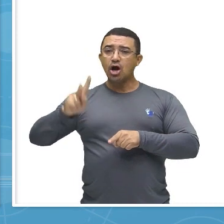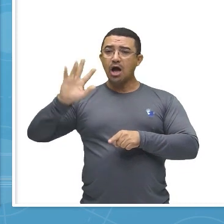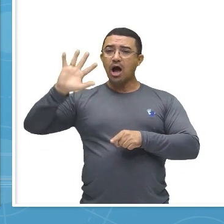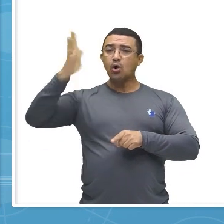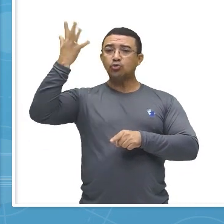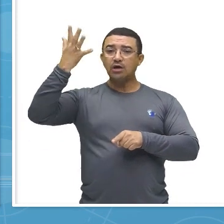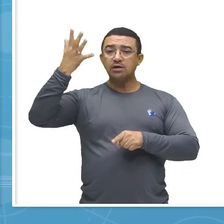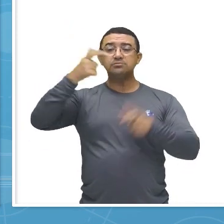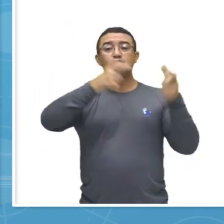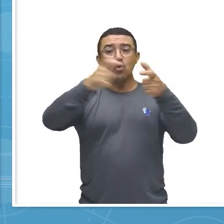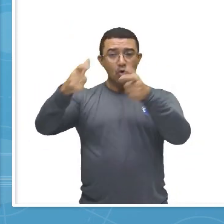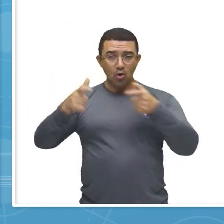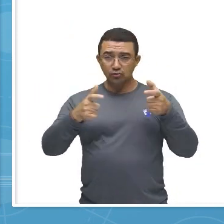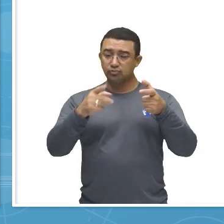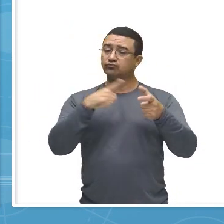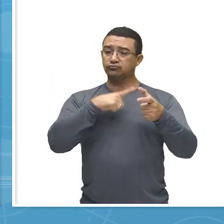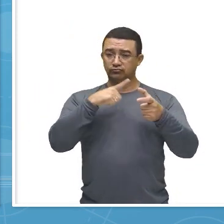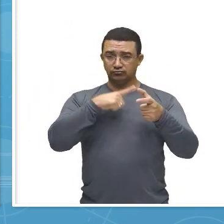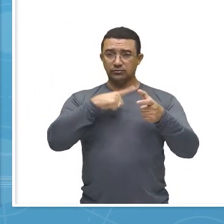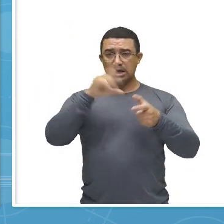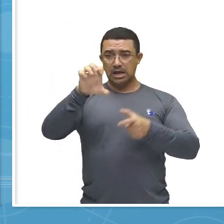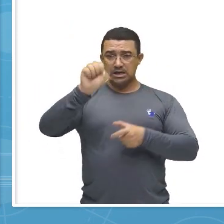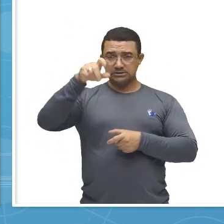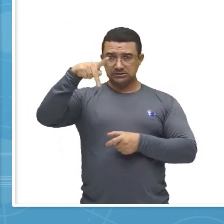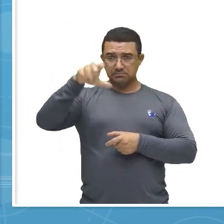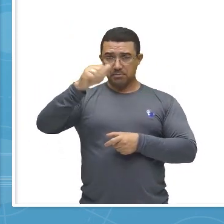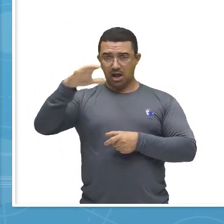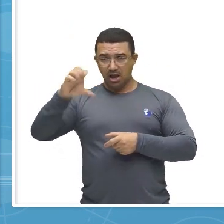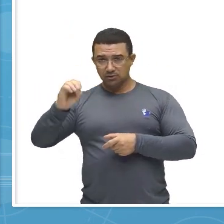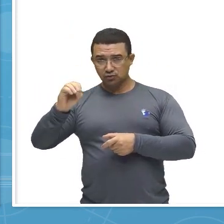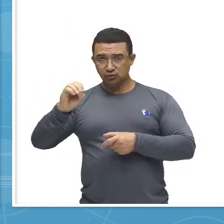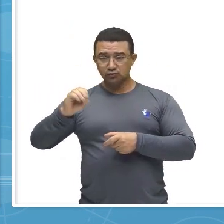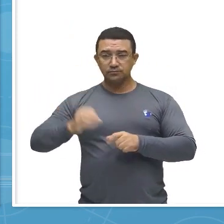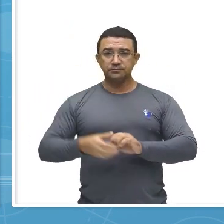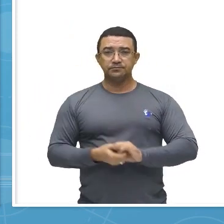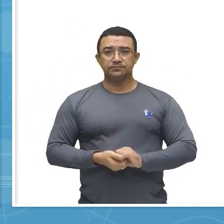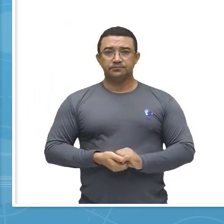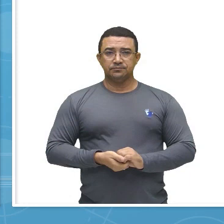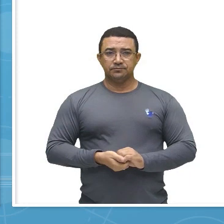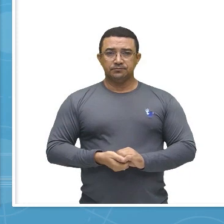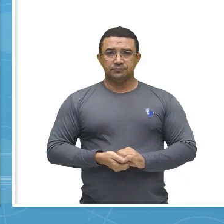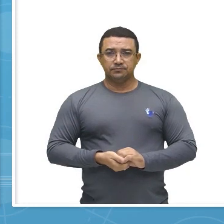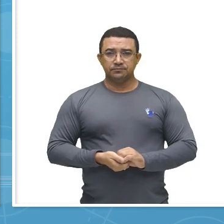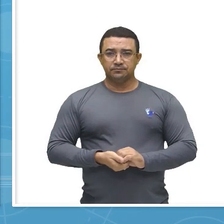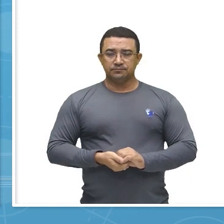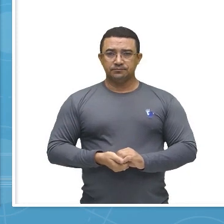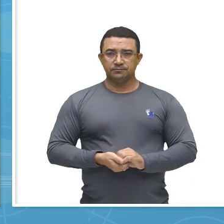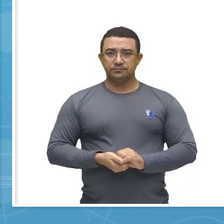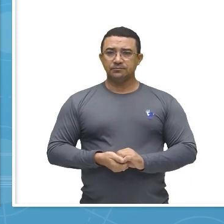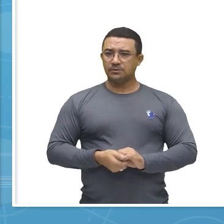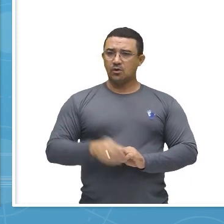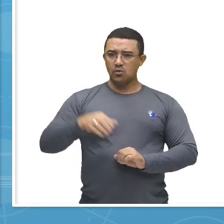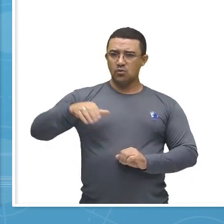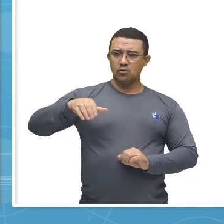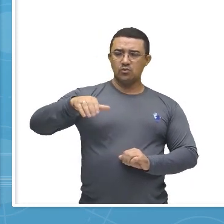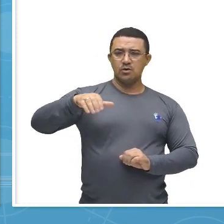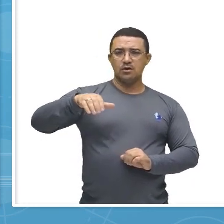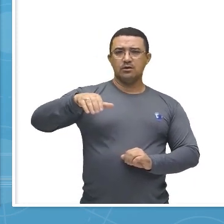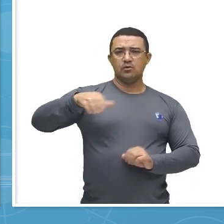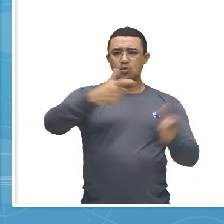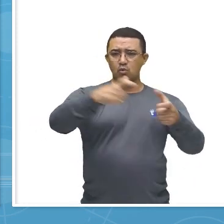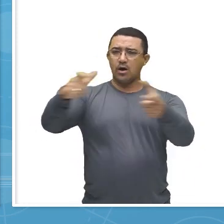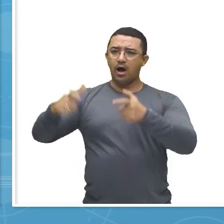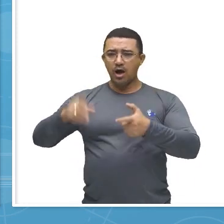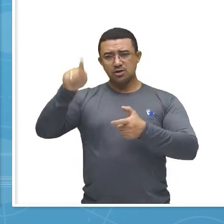espaço ele é conciso, porque como é um texto curto da narrativa, então o espaço geralmente se passa em algum